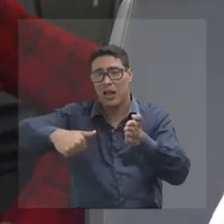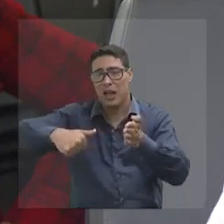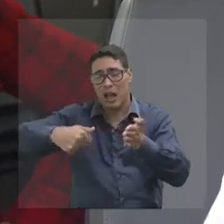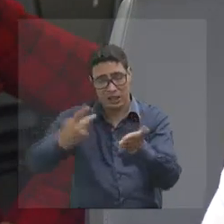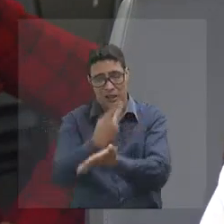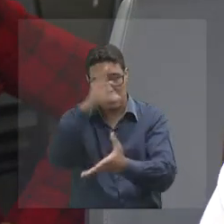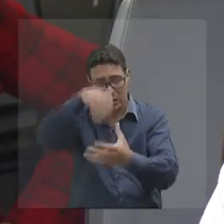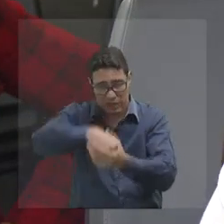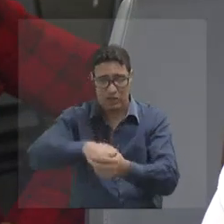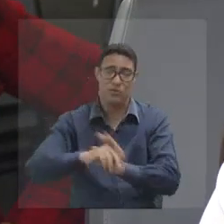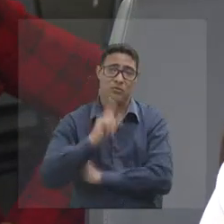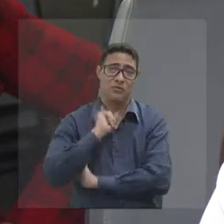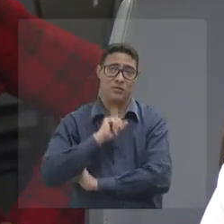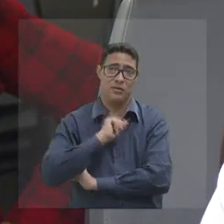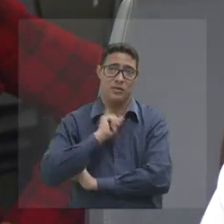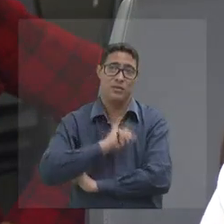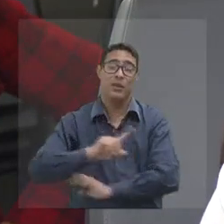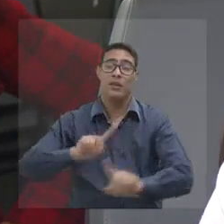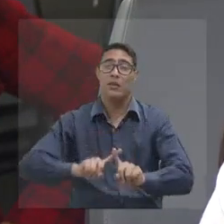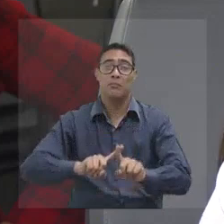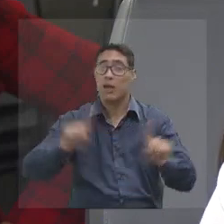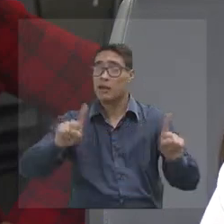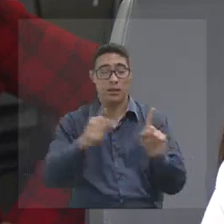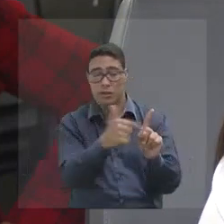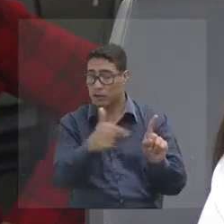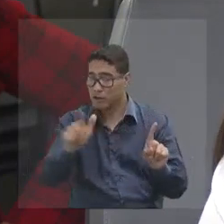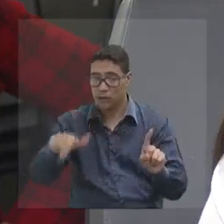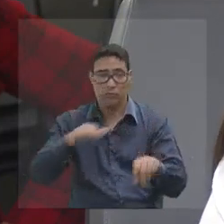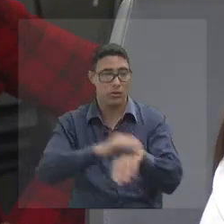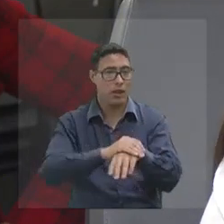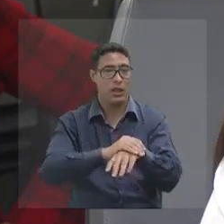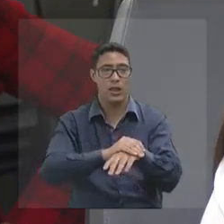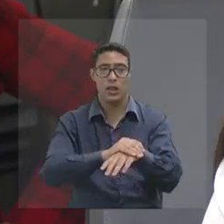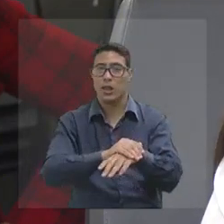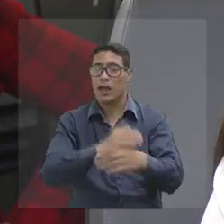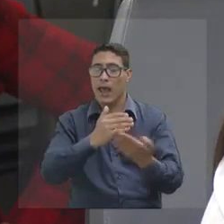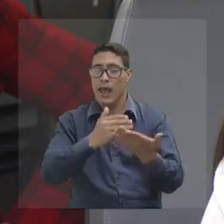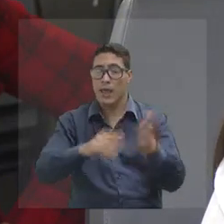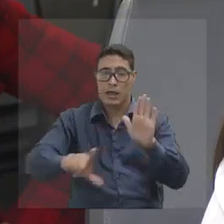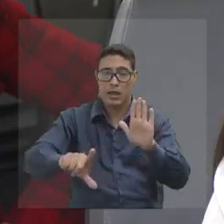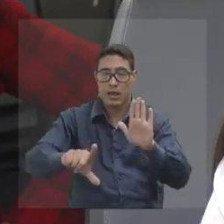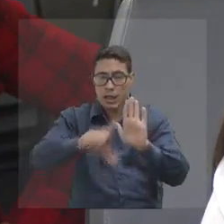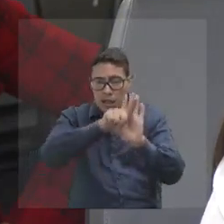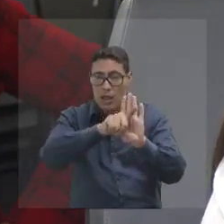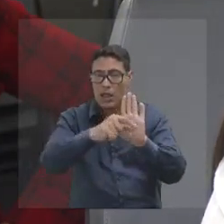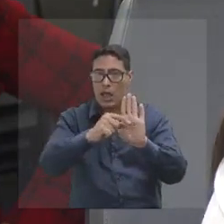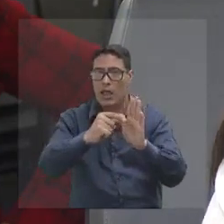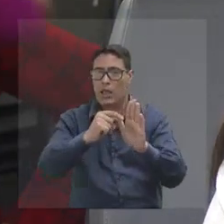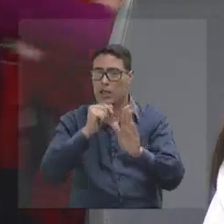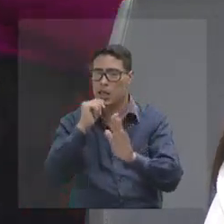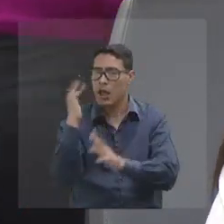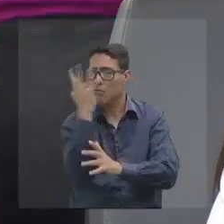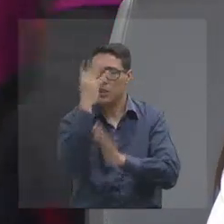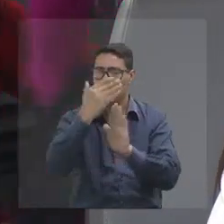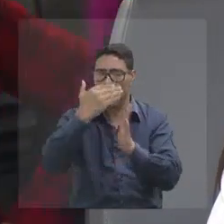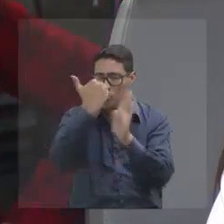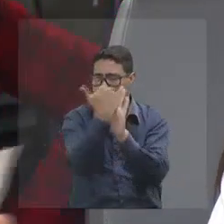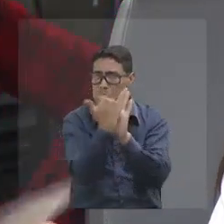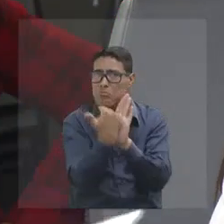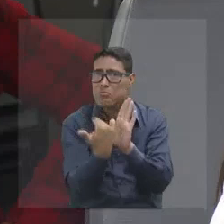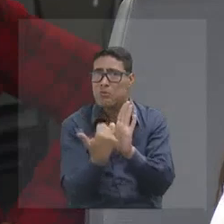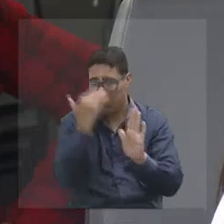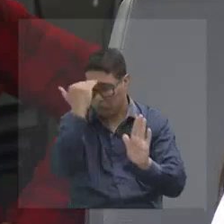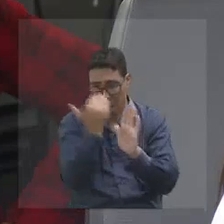sem o devido processo de licenciamento ambiental nossa equipe pegou aqui um estudo